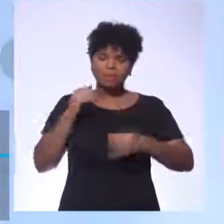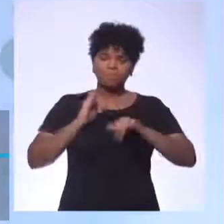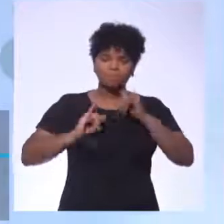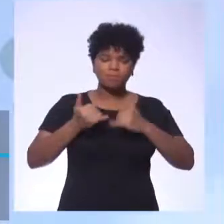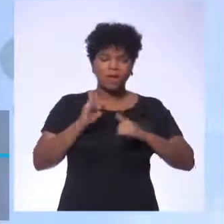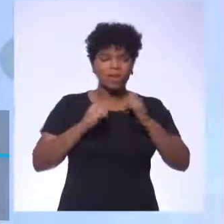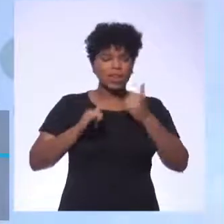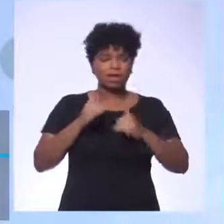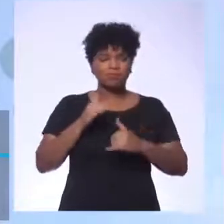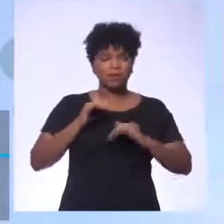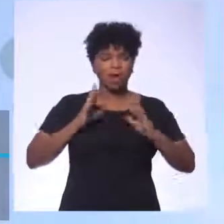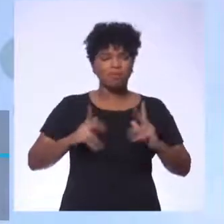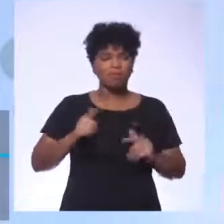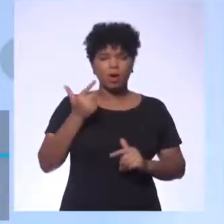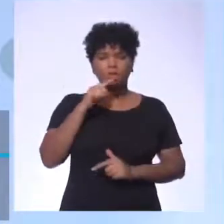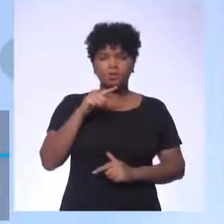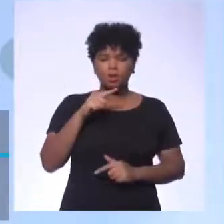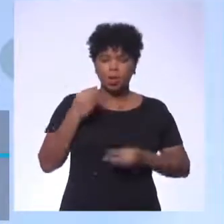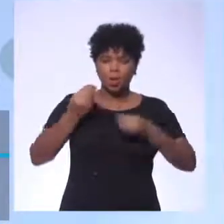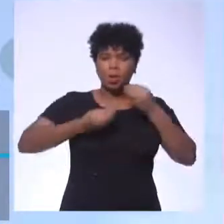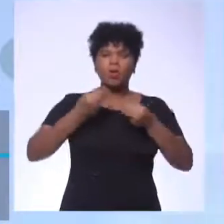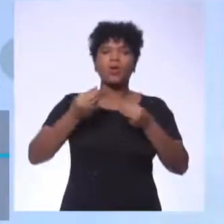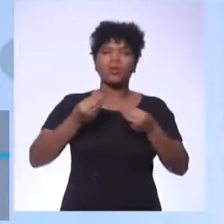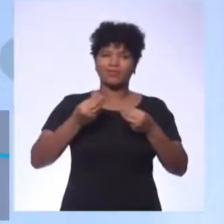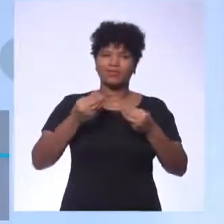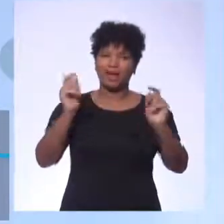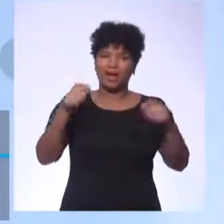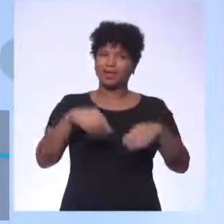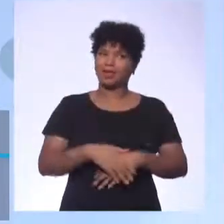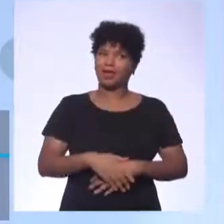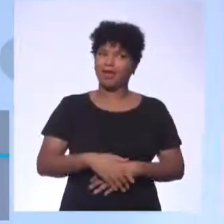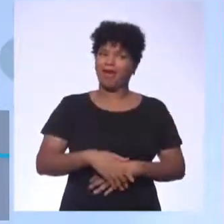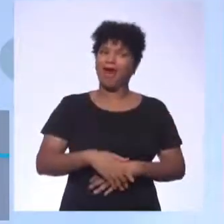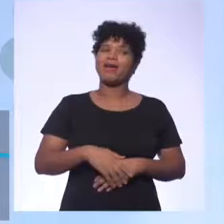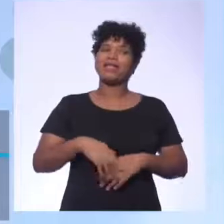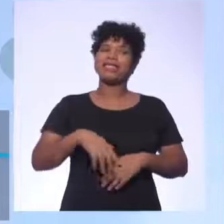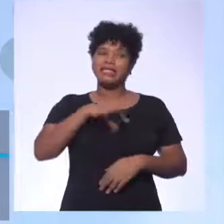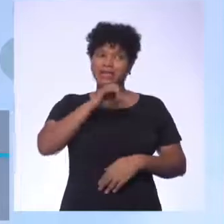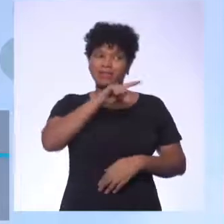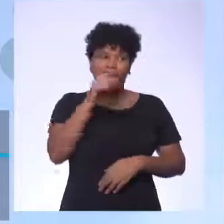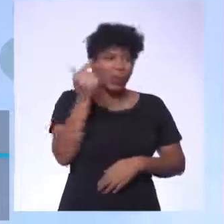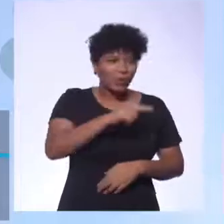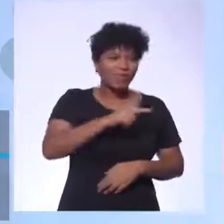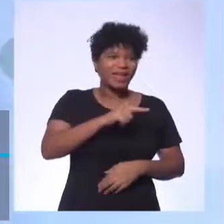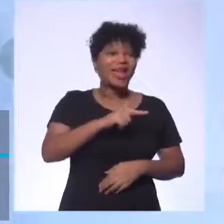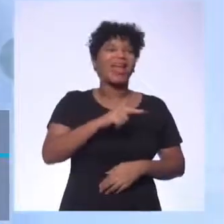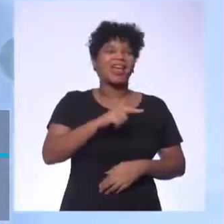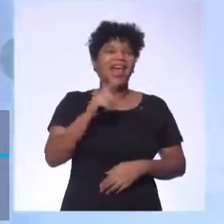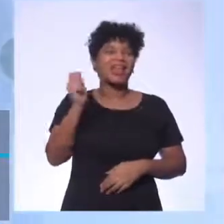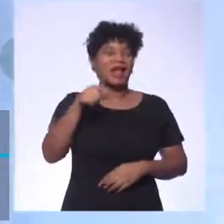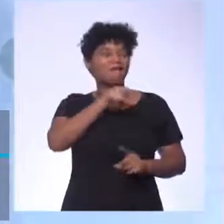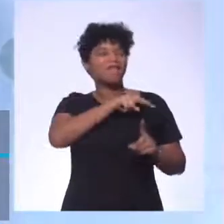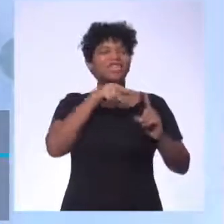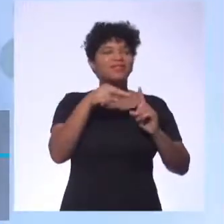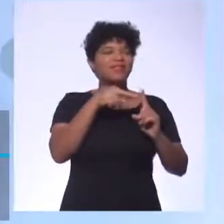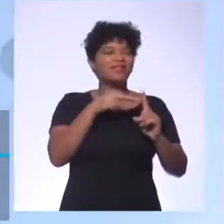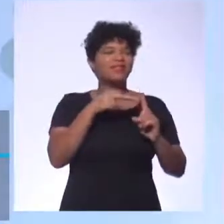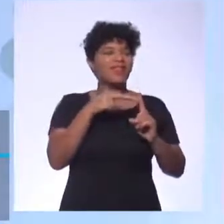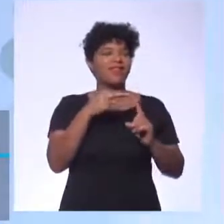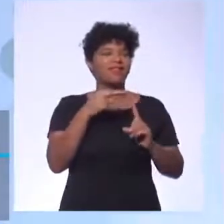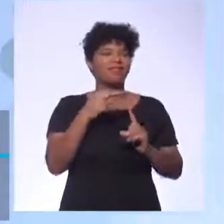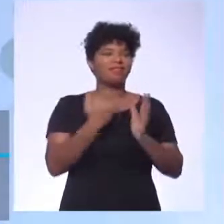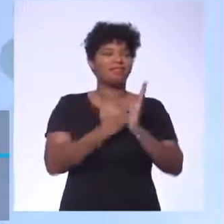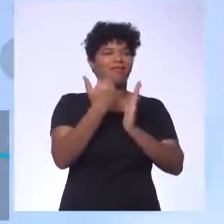Se você conseguir, com certeza o seu trabalho vai ser reconhecido. Tá bom? Então, olha a possibilidade. Tá?